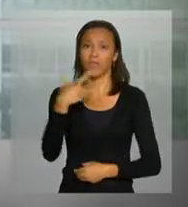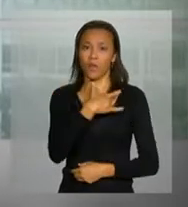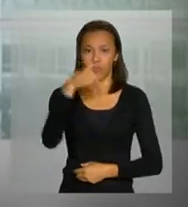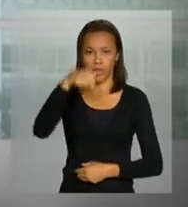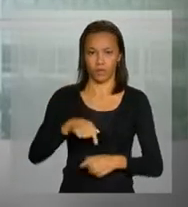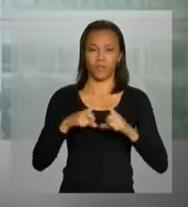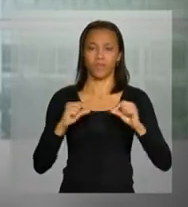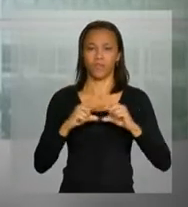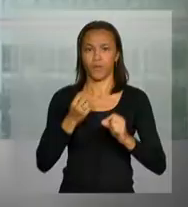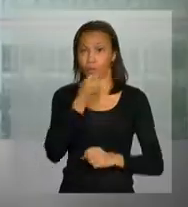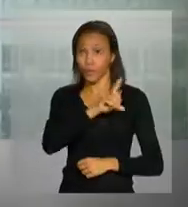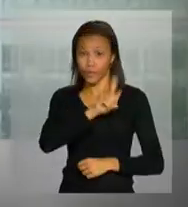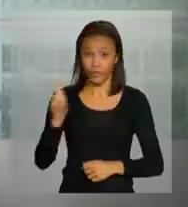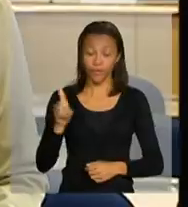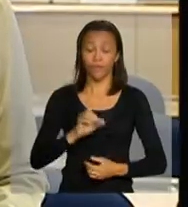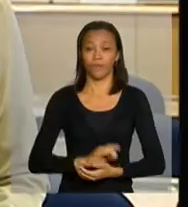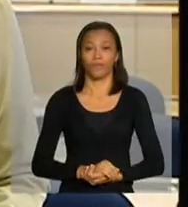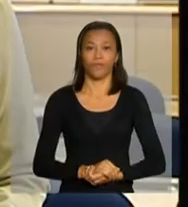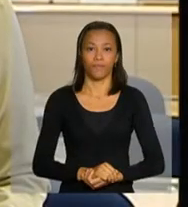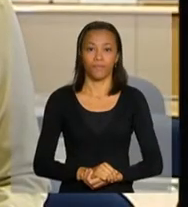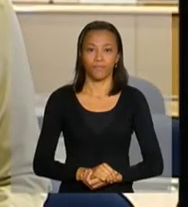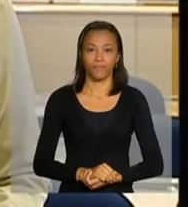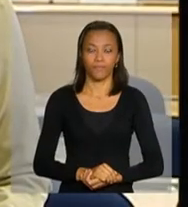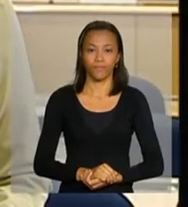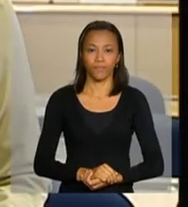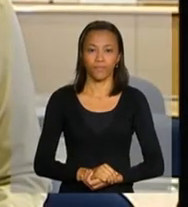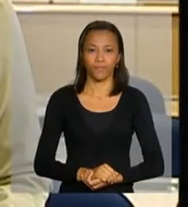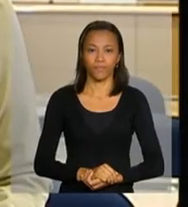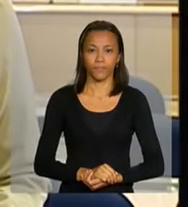saúde em Brasília Bom dia Mara